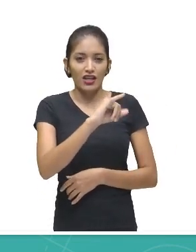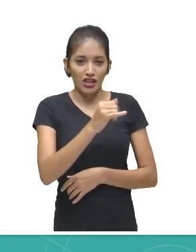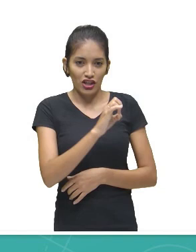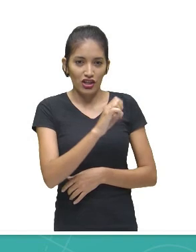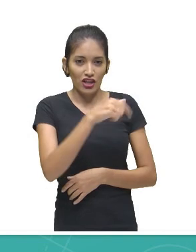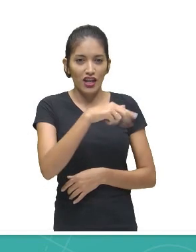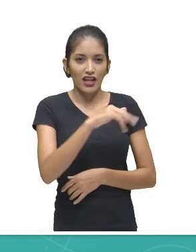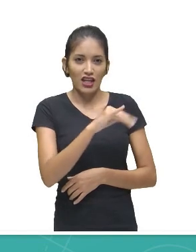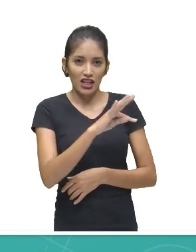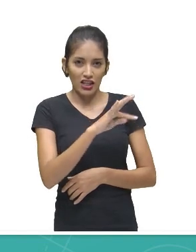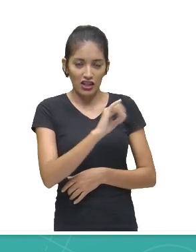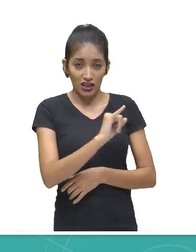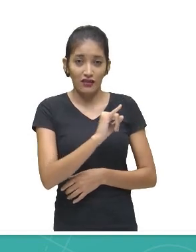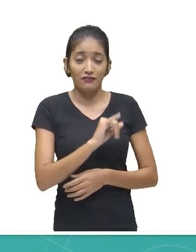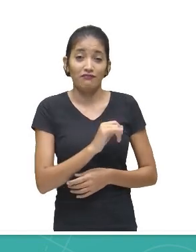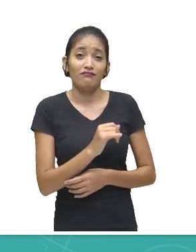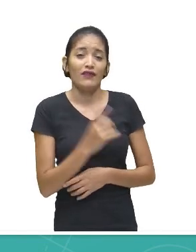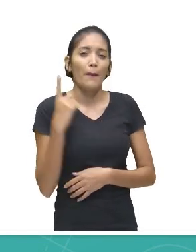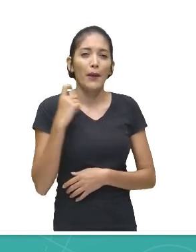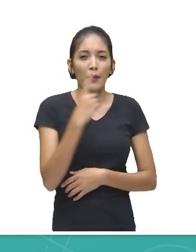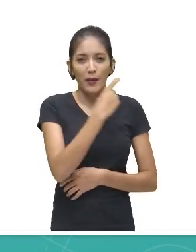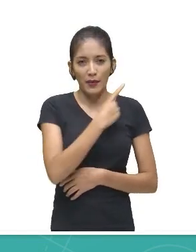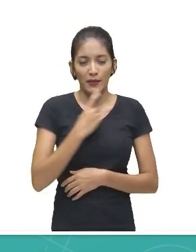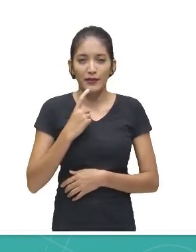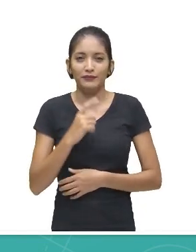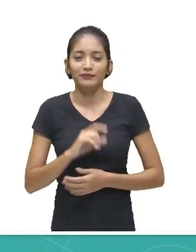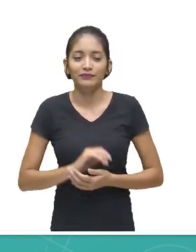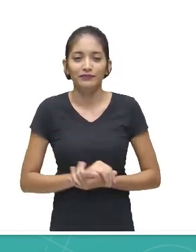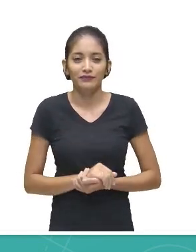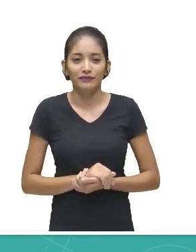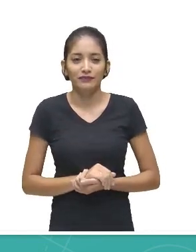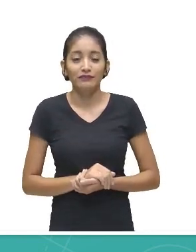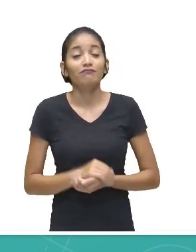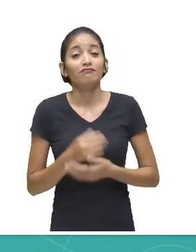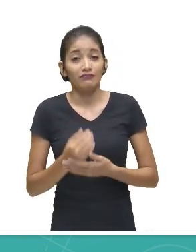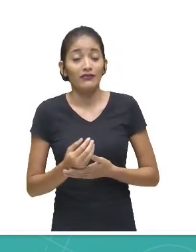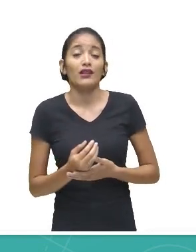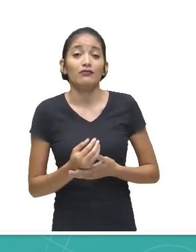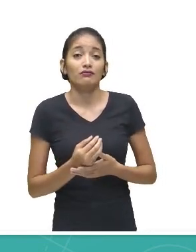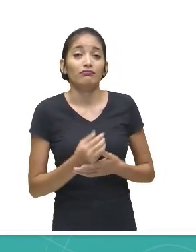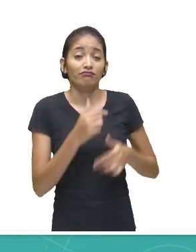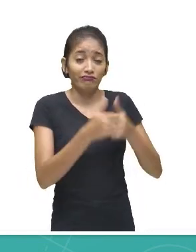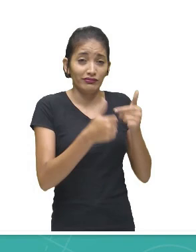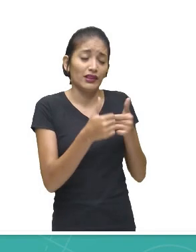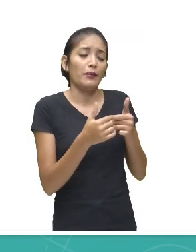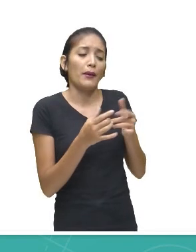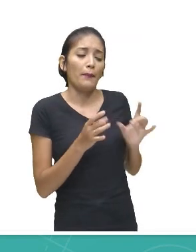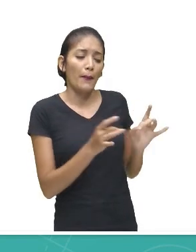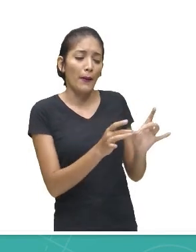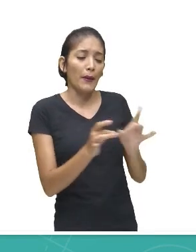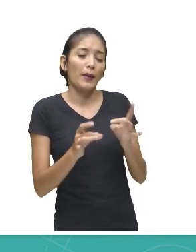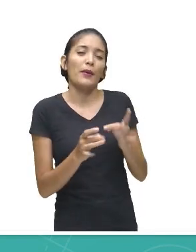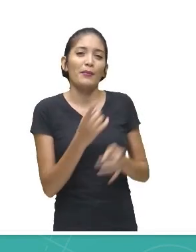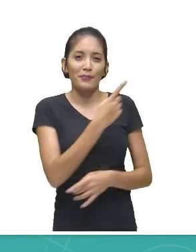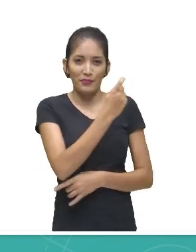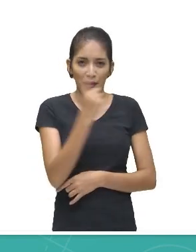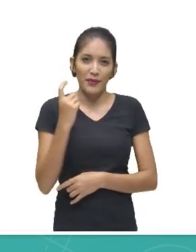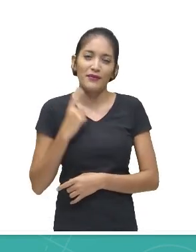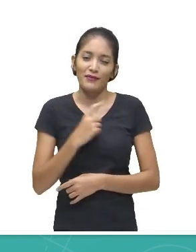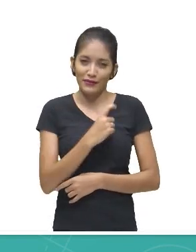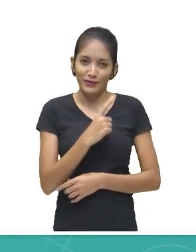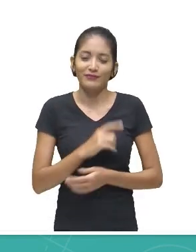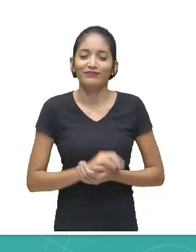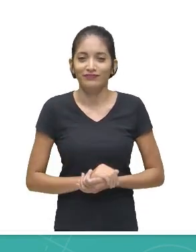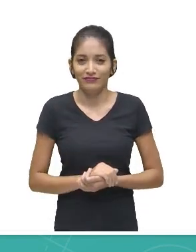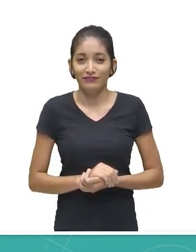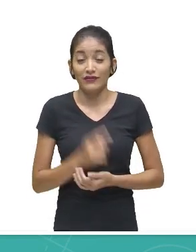aqui. Outra vírgula aqui, tá? Trabalho vendendo Jequiti. Então, observe aí como